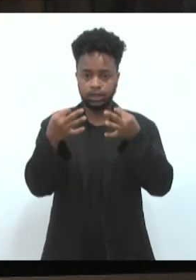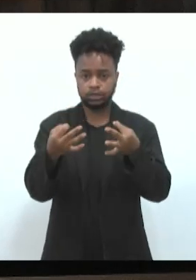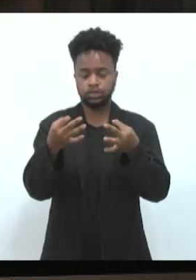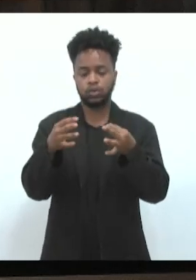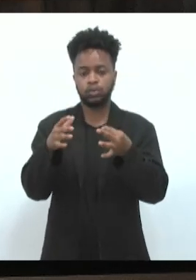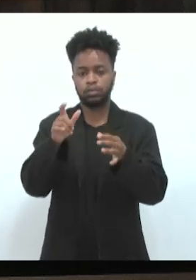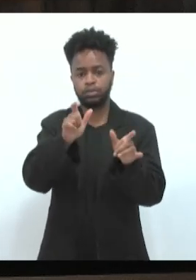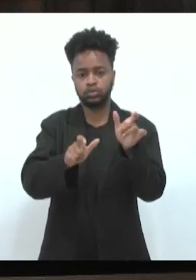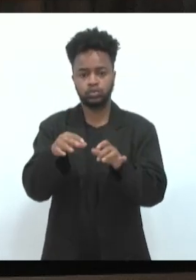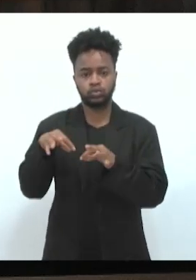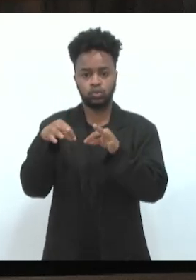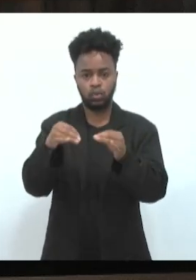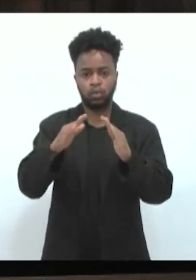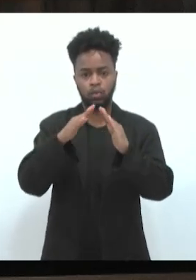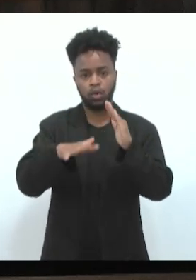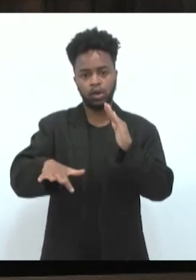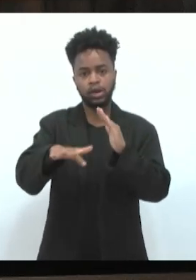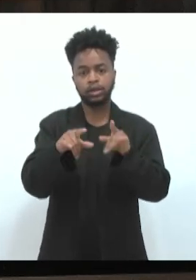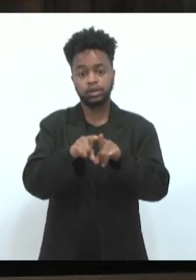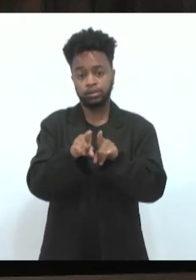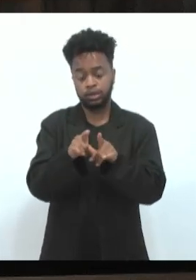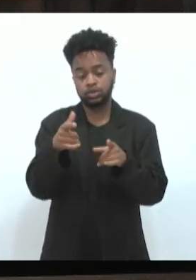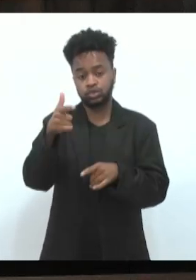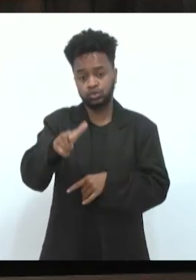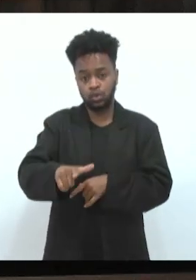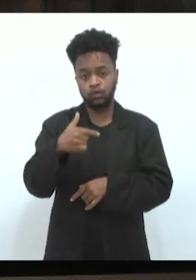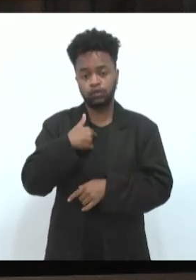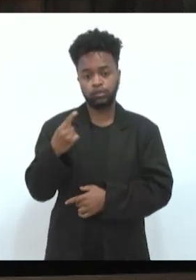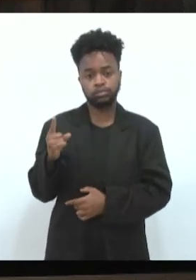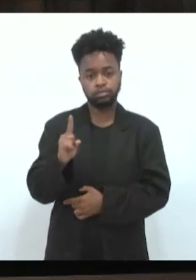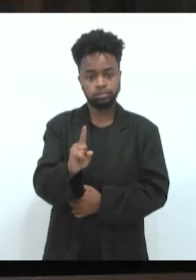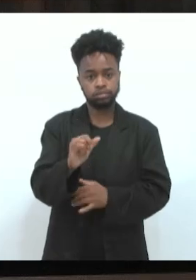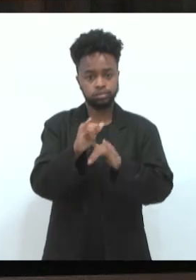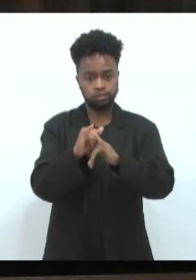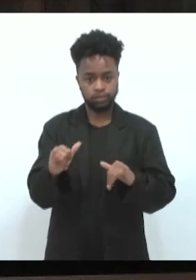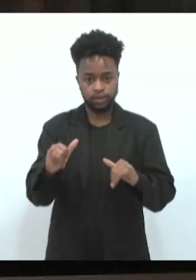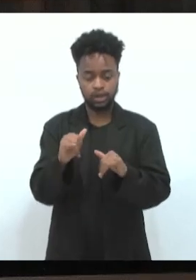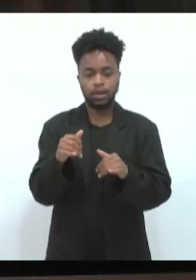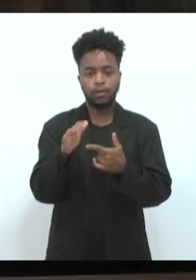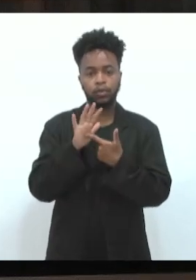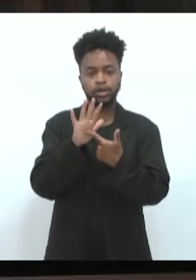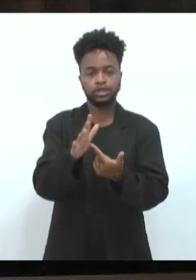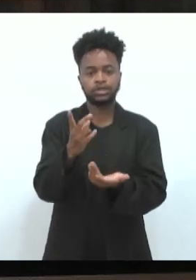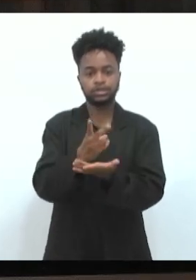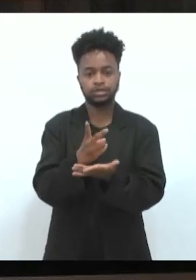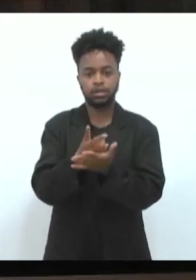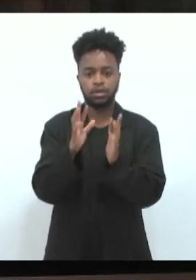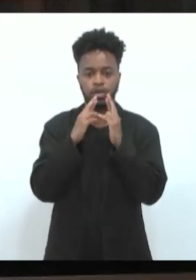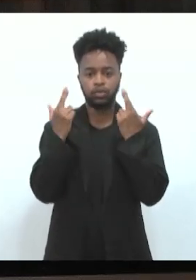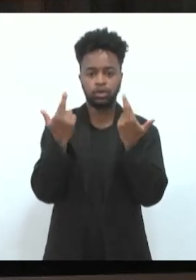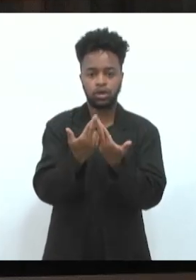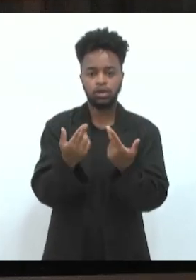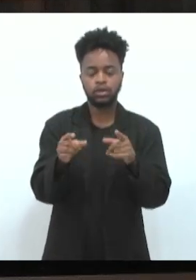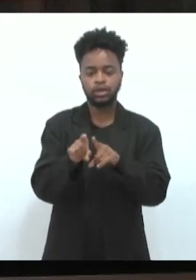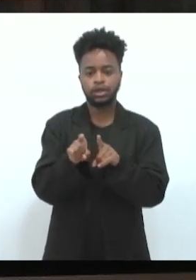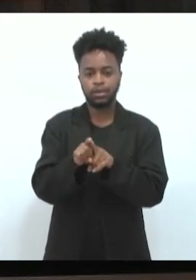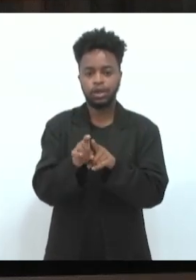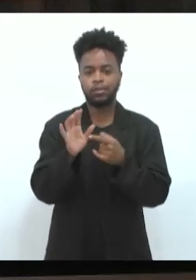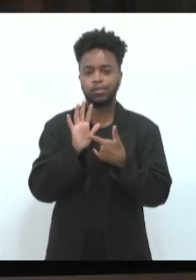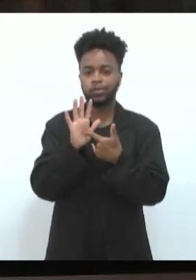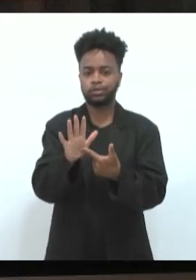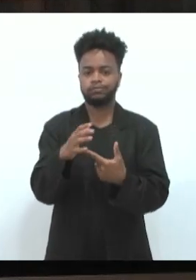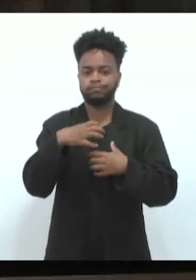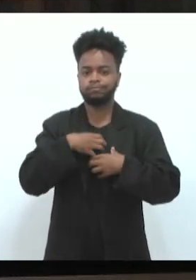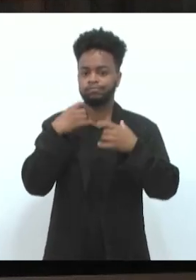os moradores, e eu venho com esta demanda apresentando sempre em reuniões, levando a